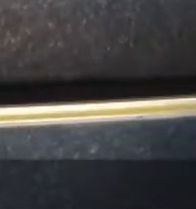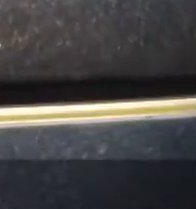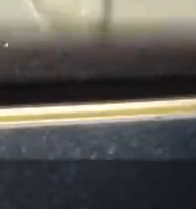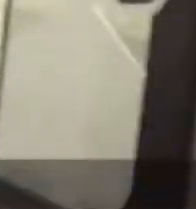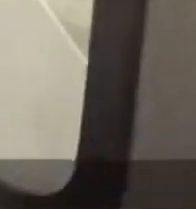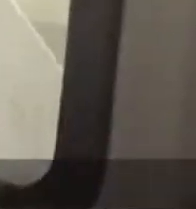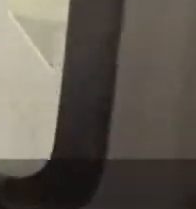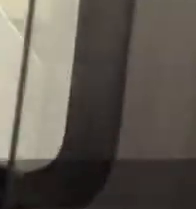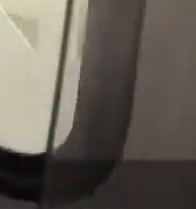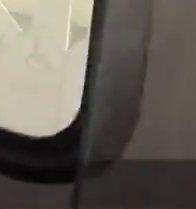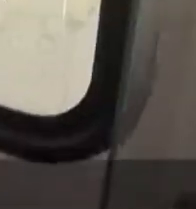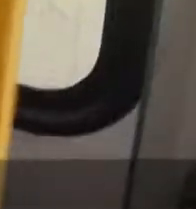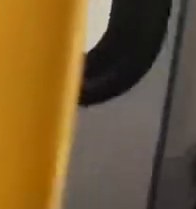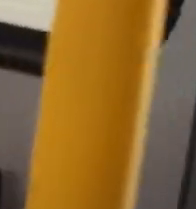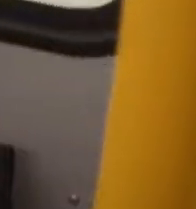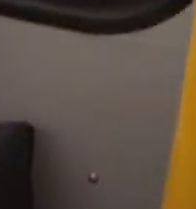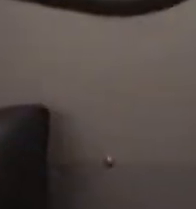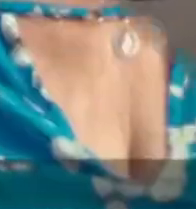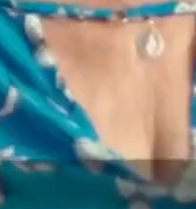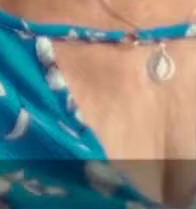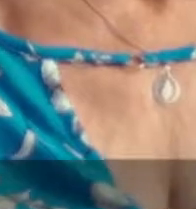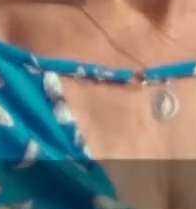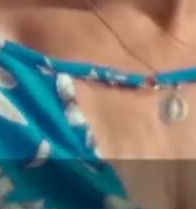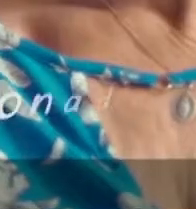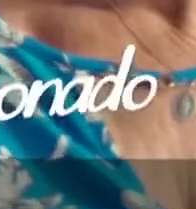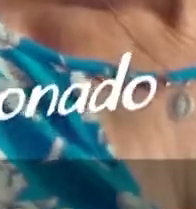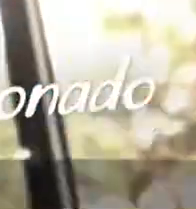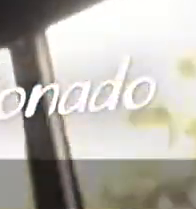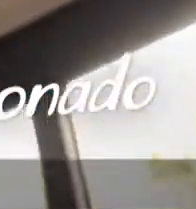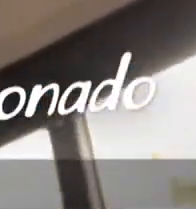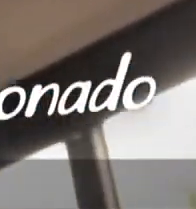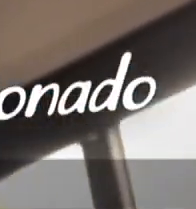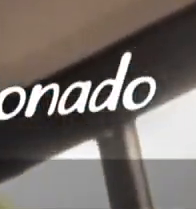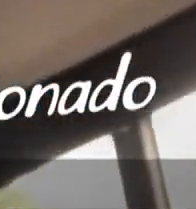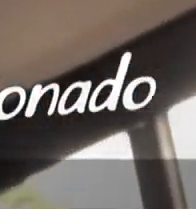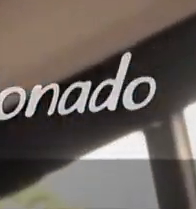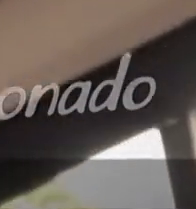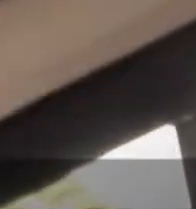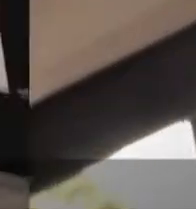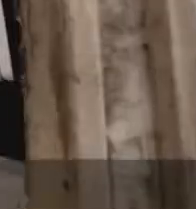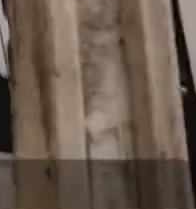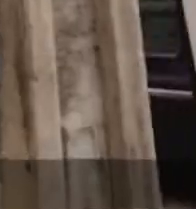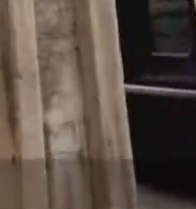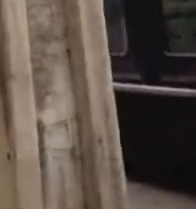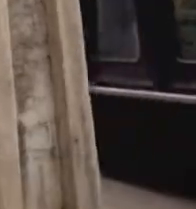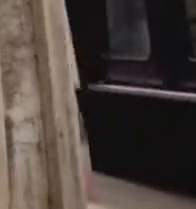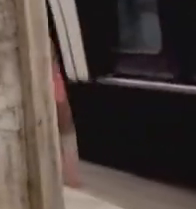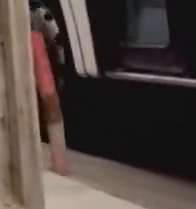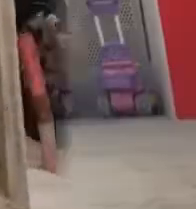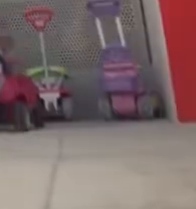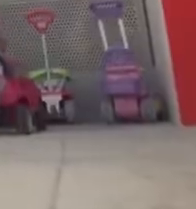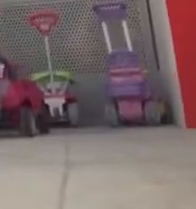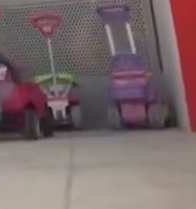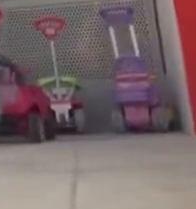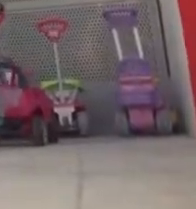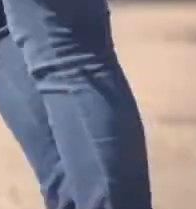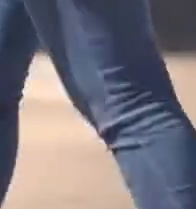gratuita para crianças de até 7 anos. A Prefeitura amplia a frota de ônibus com ar-condicionado.